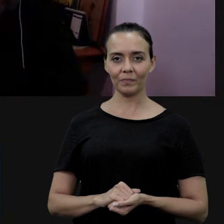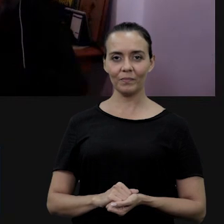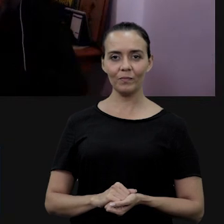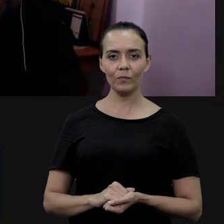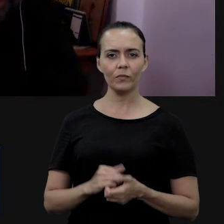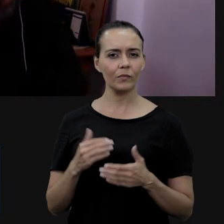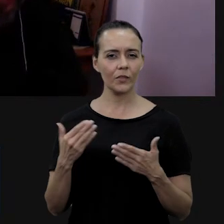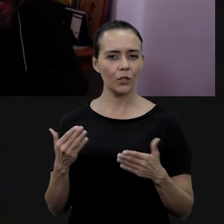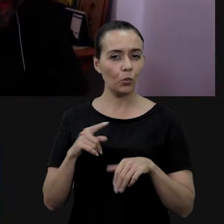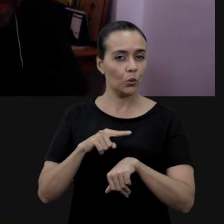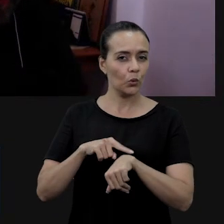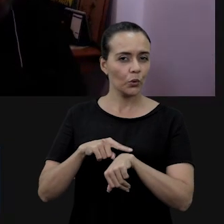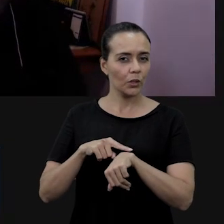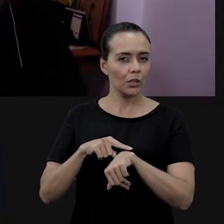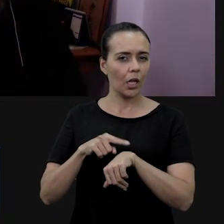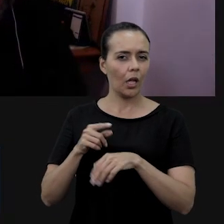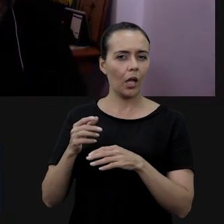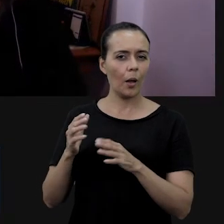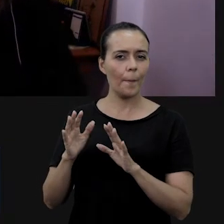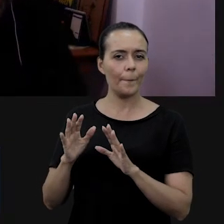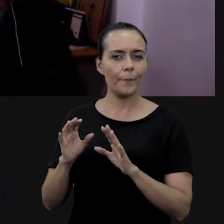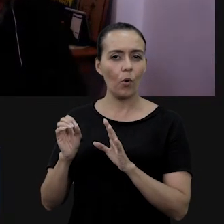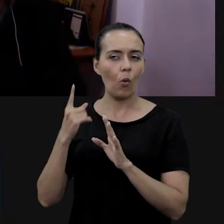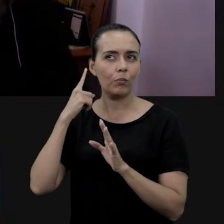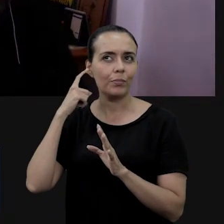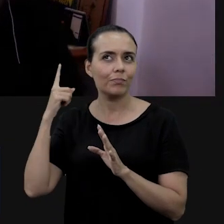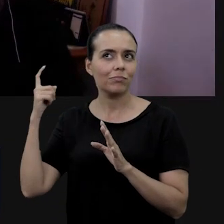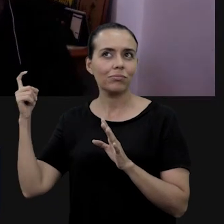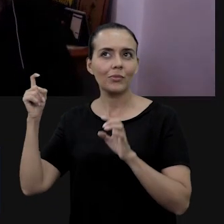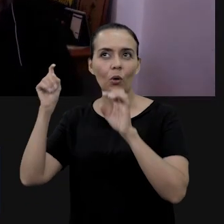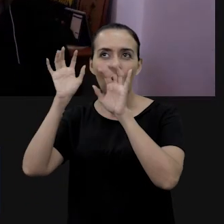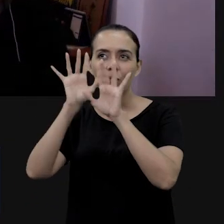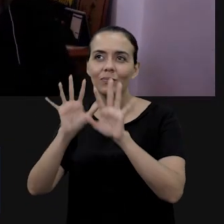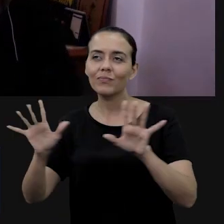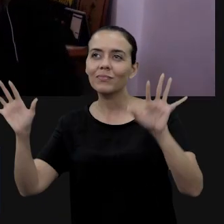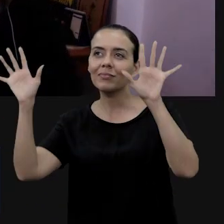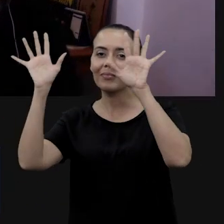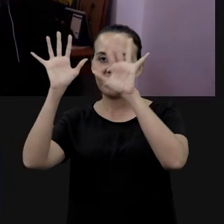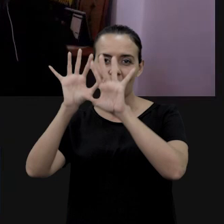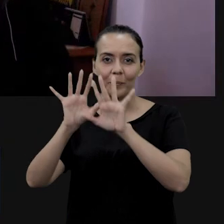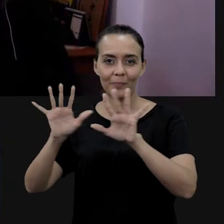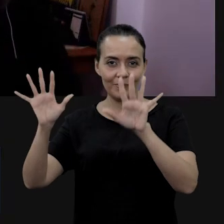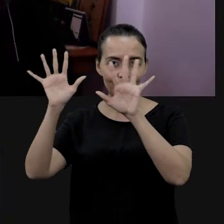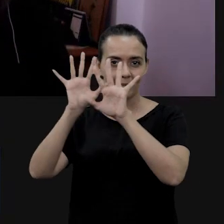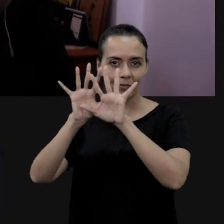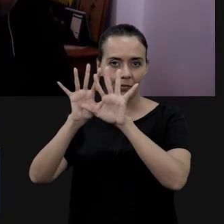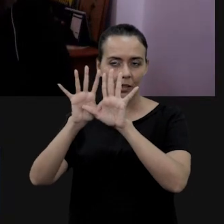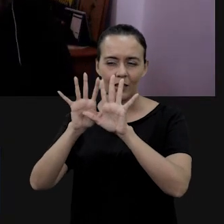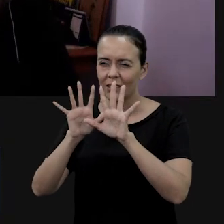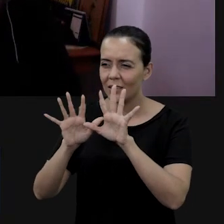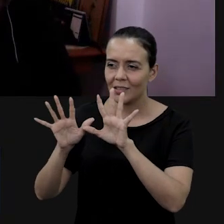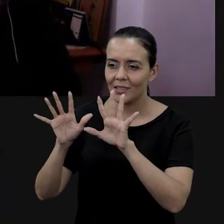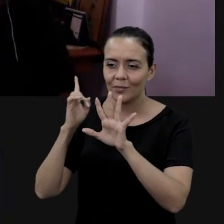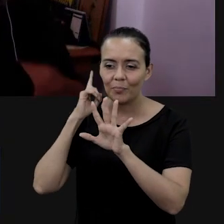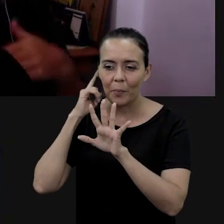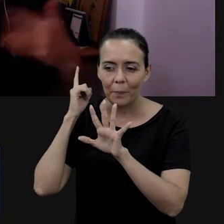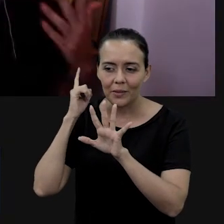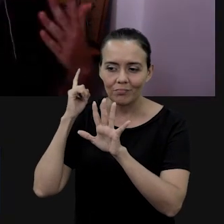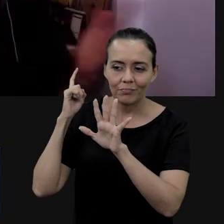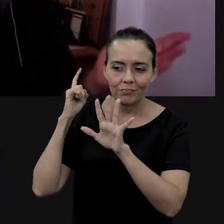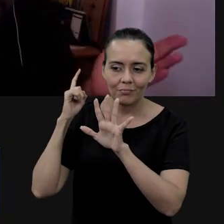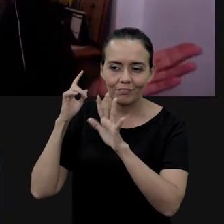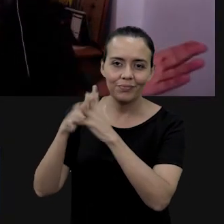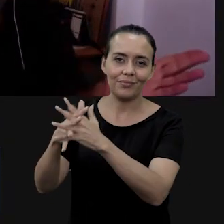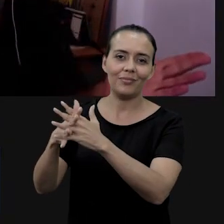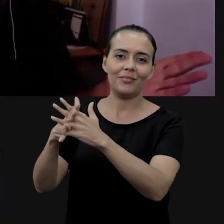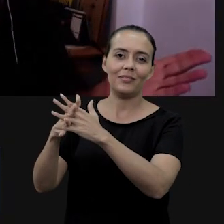esse esse background ali, aquele fundo sonoro, a paisagem sonora, ela acaba virando daí um ruído mesmo que